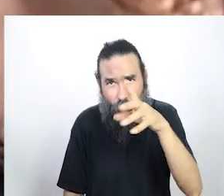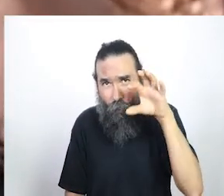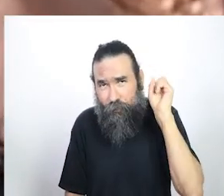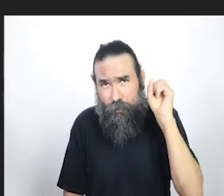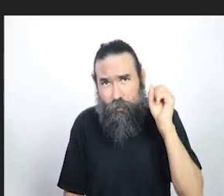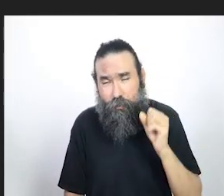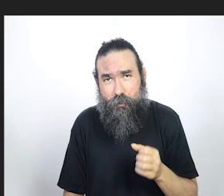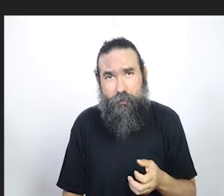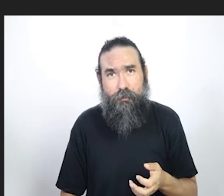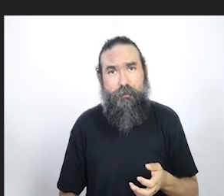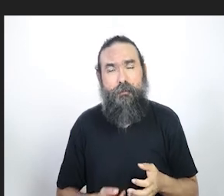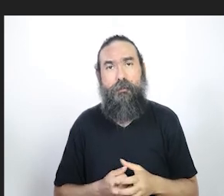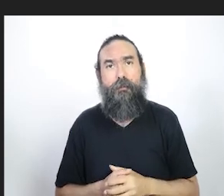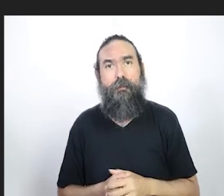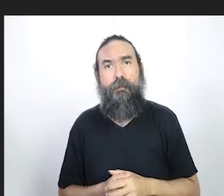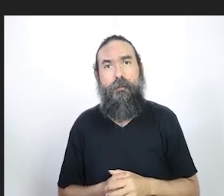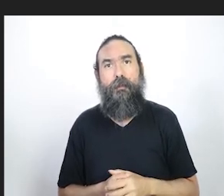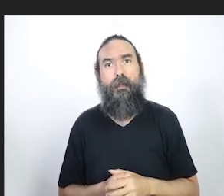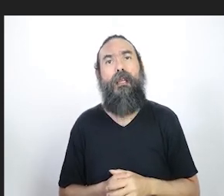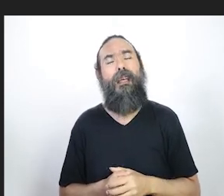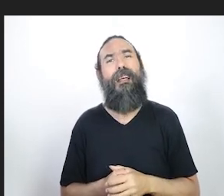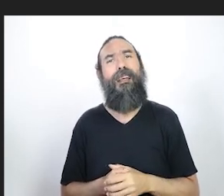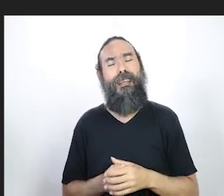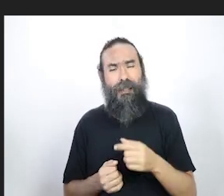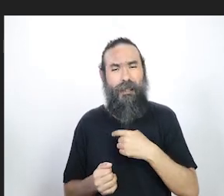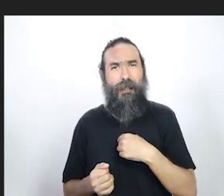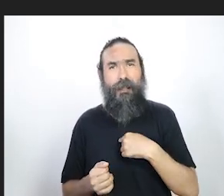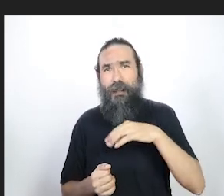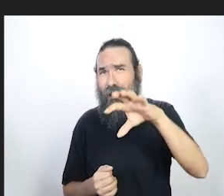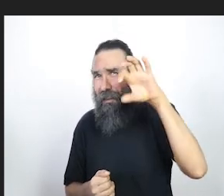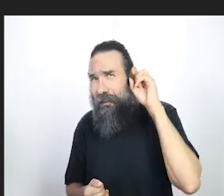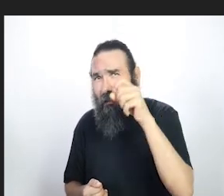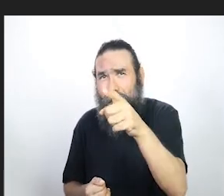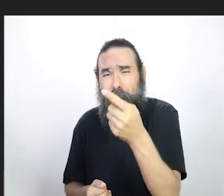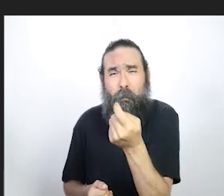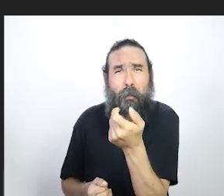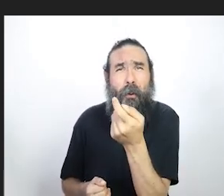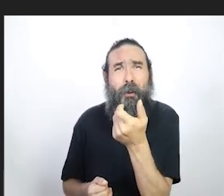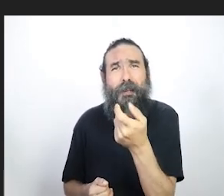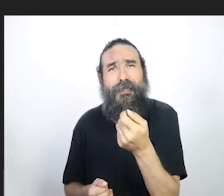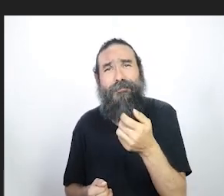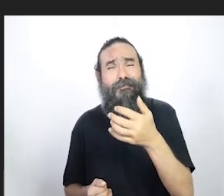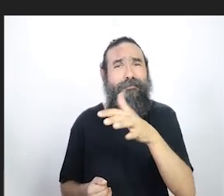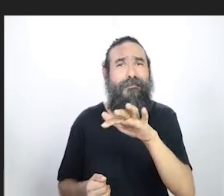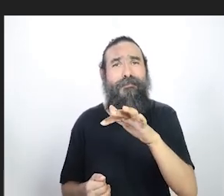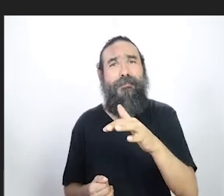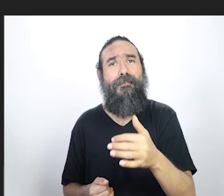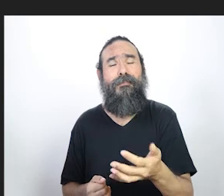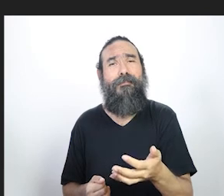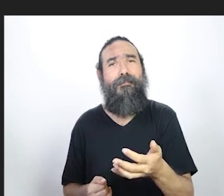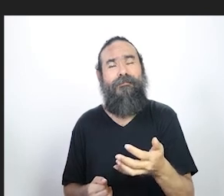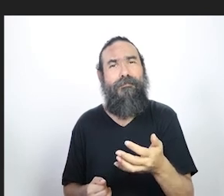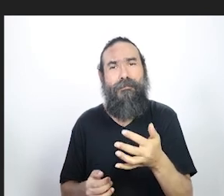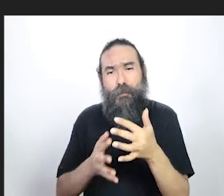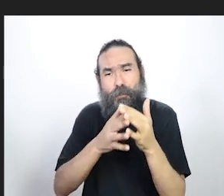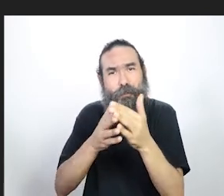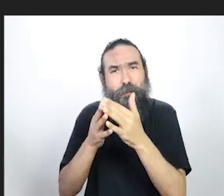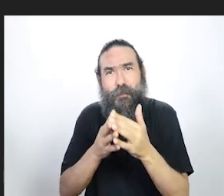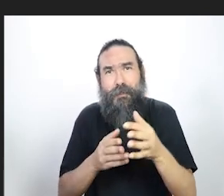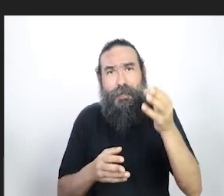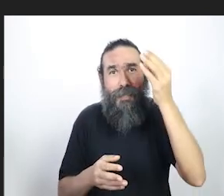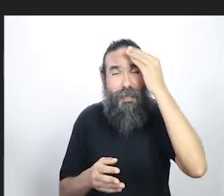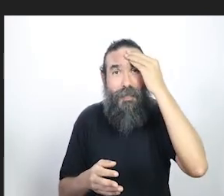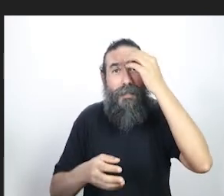Isso mesmo. A gente está ouvindo sua voz. Eu consegui te entender um pouquinho aí agora. É isso, eu preciso de um